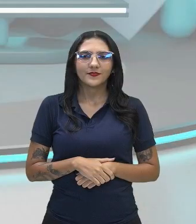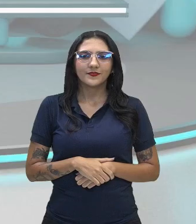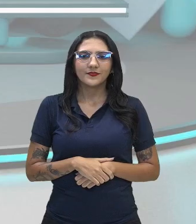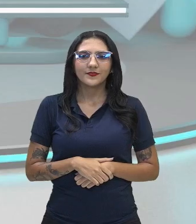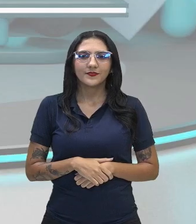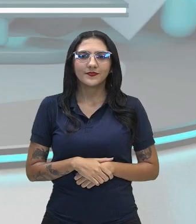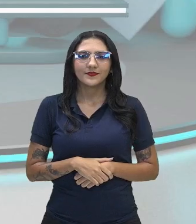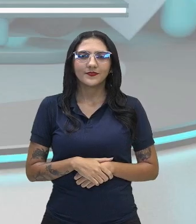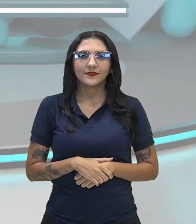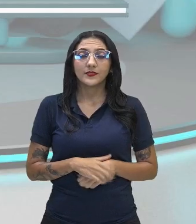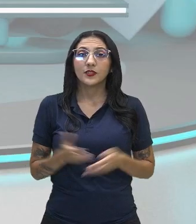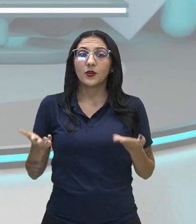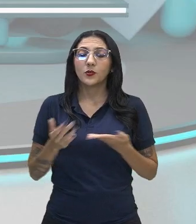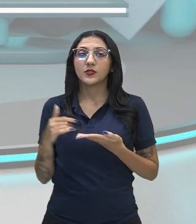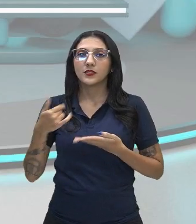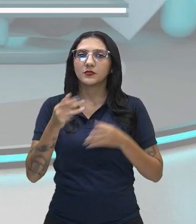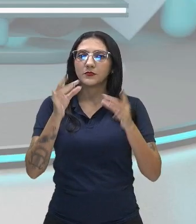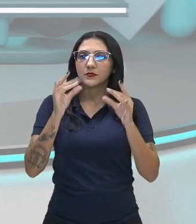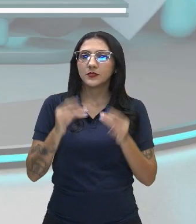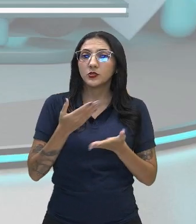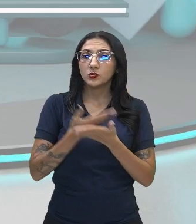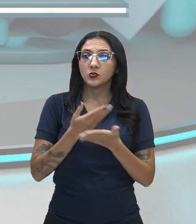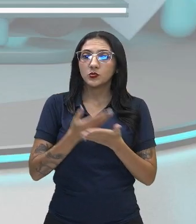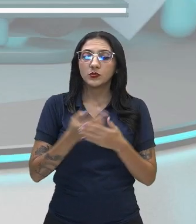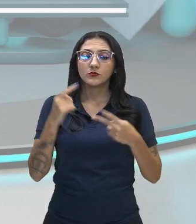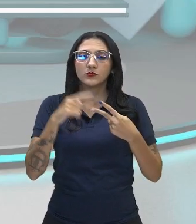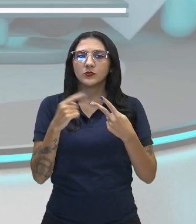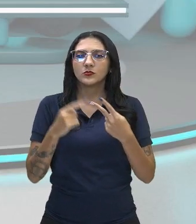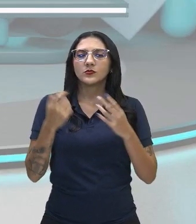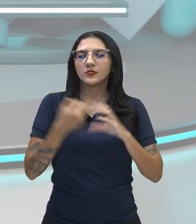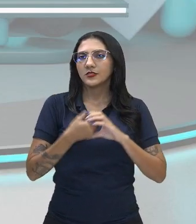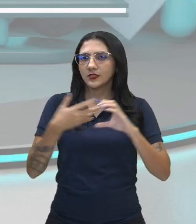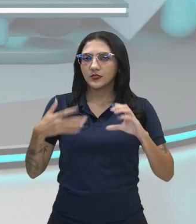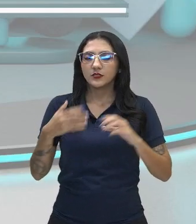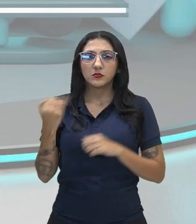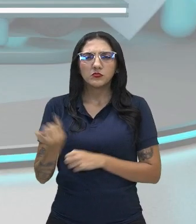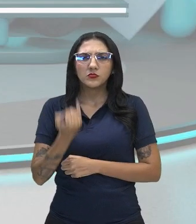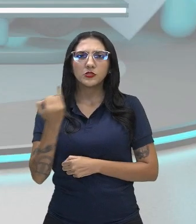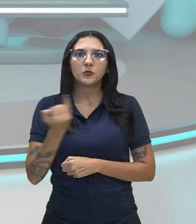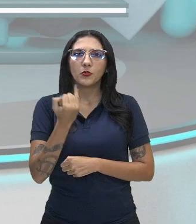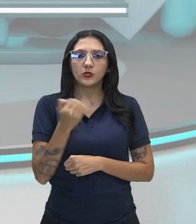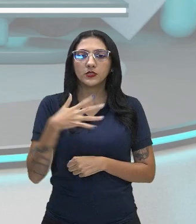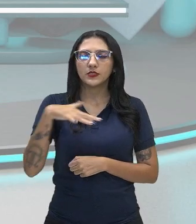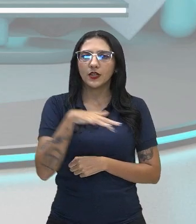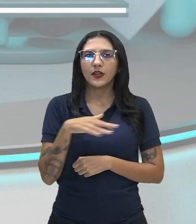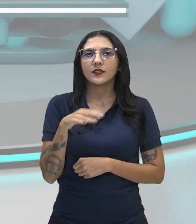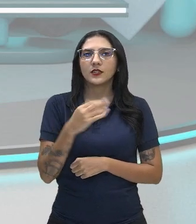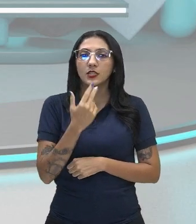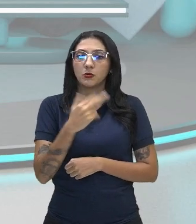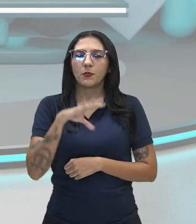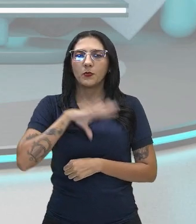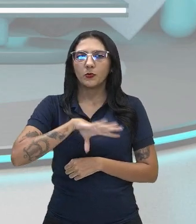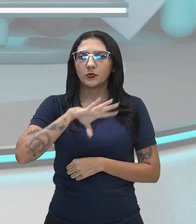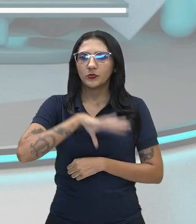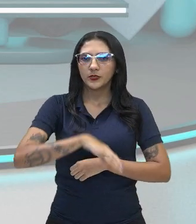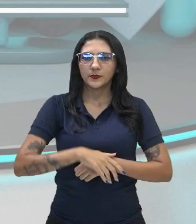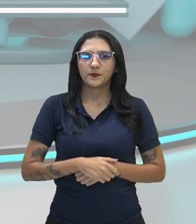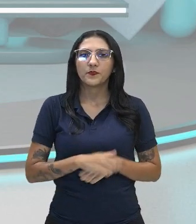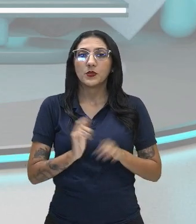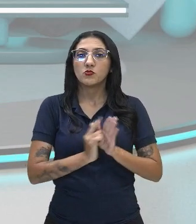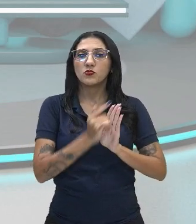Hoje nós vamos estudar dois aspectos importantíssimos da língua portuguesa: os